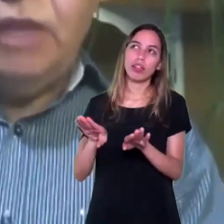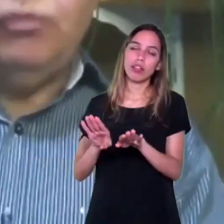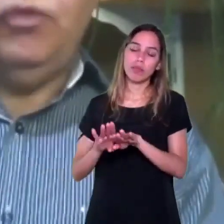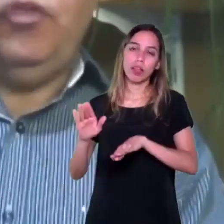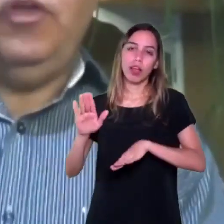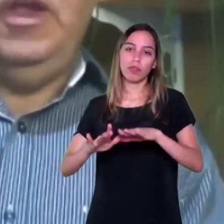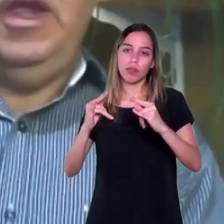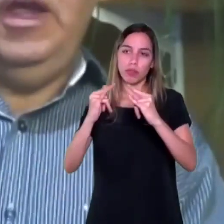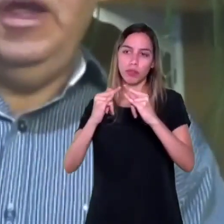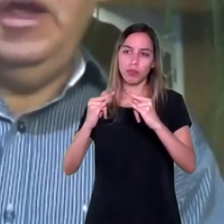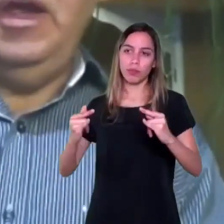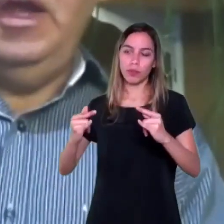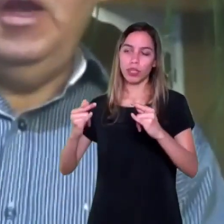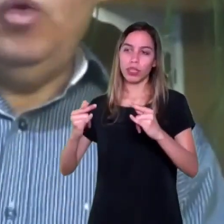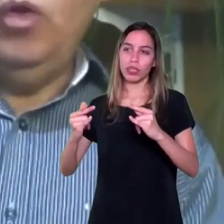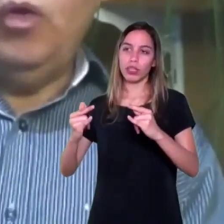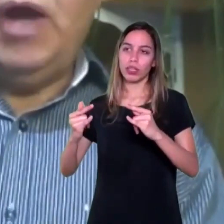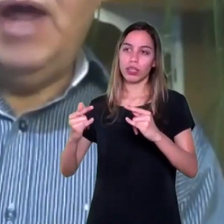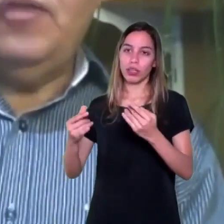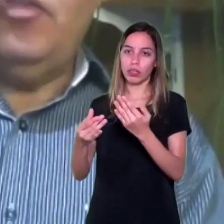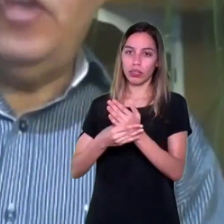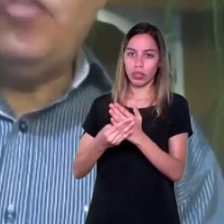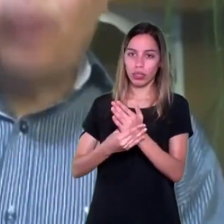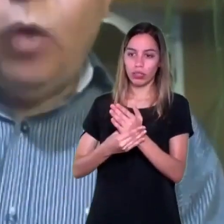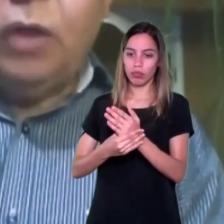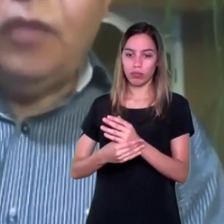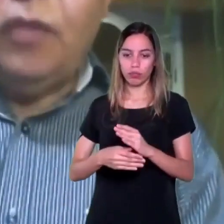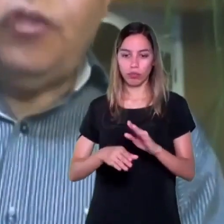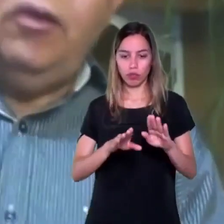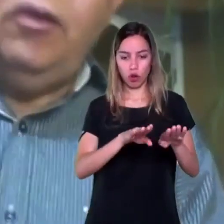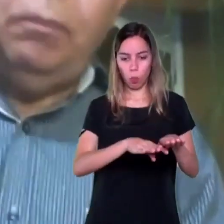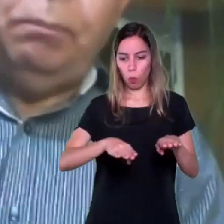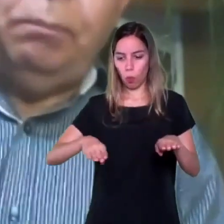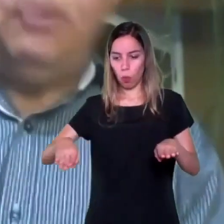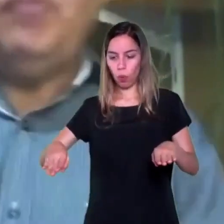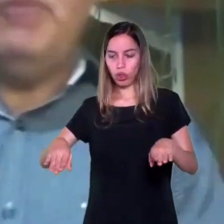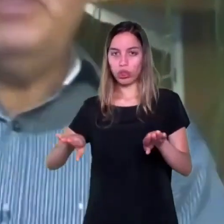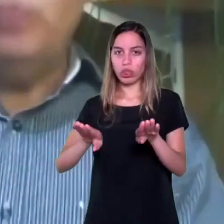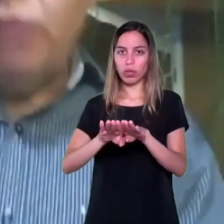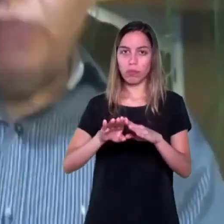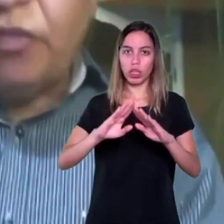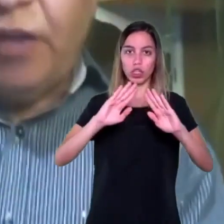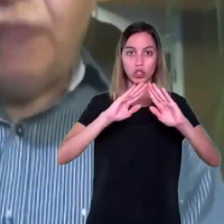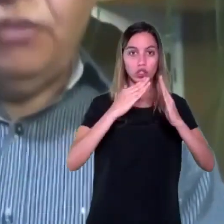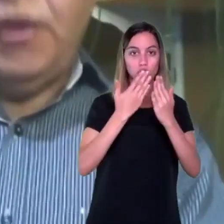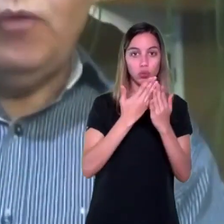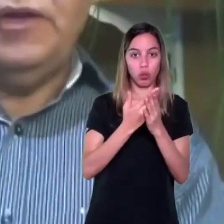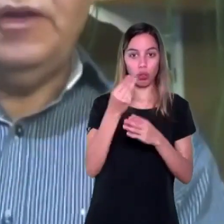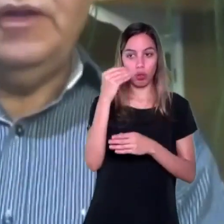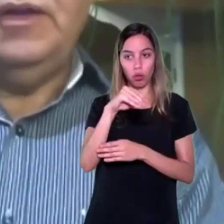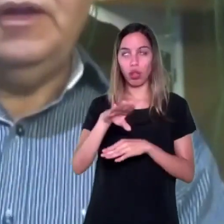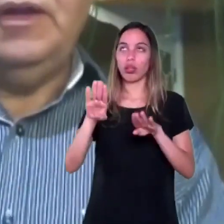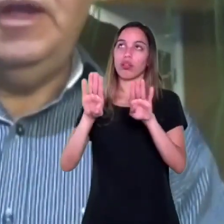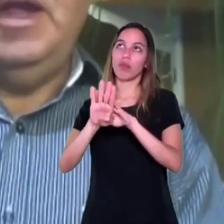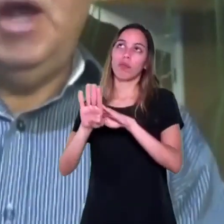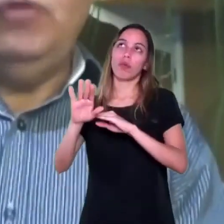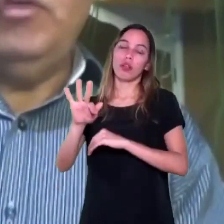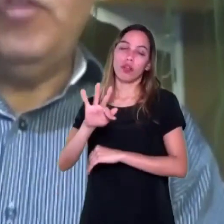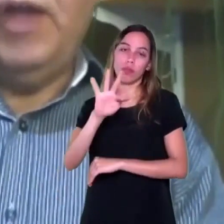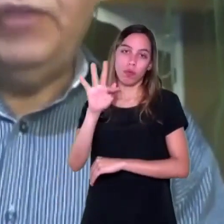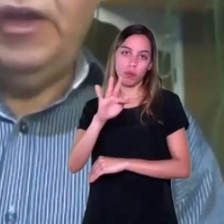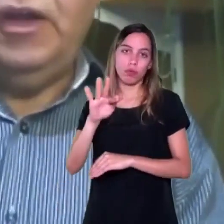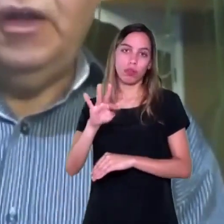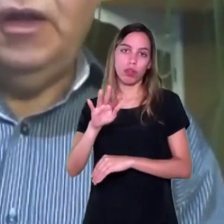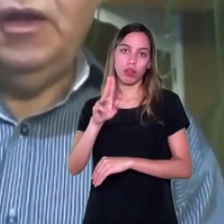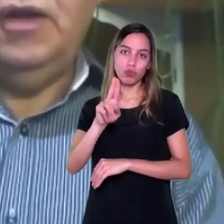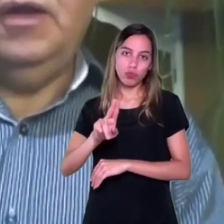de livros colocadas em escolas e principalmente na Universidade de Itaúna. Eu A vi que aí